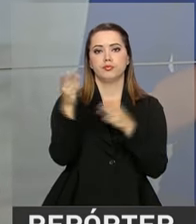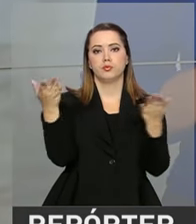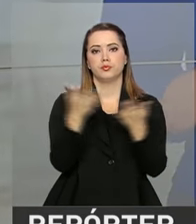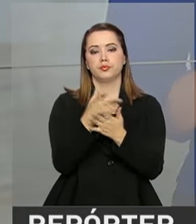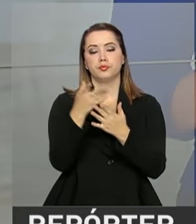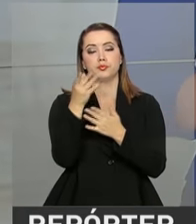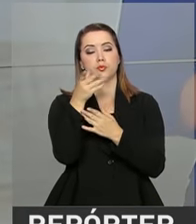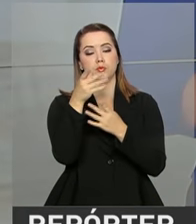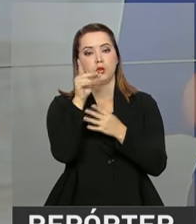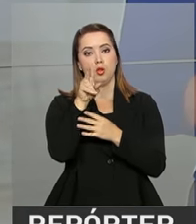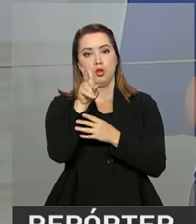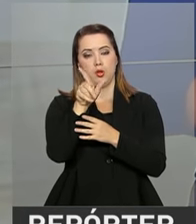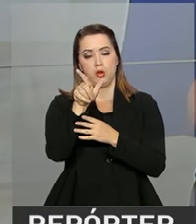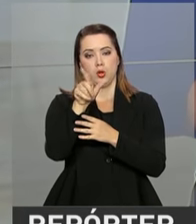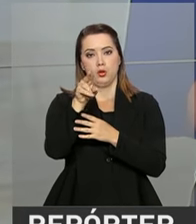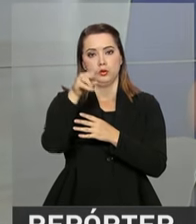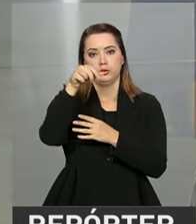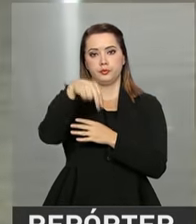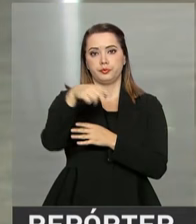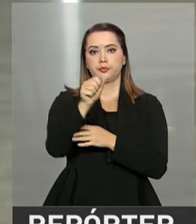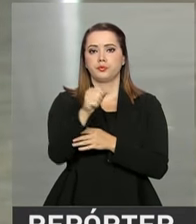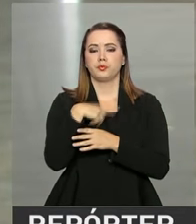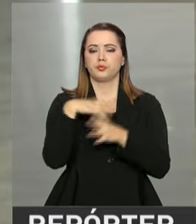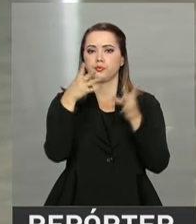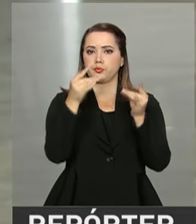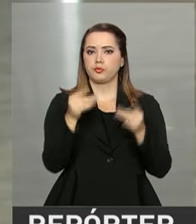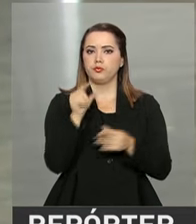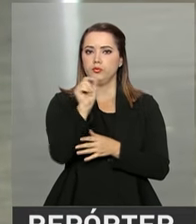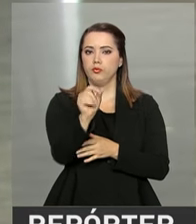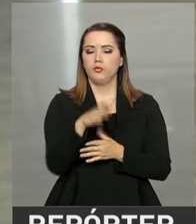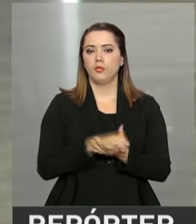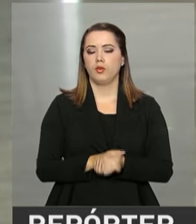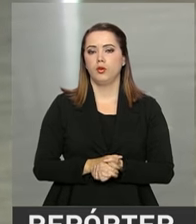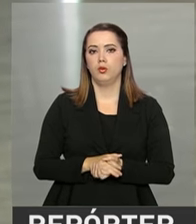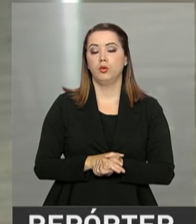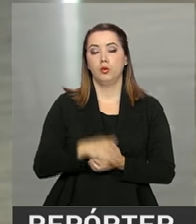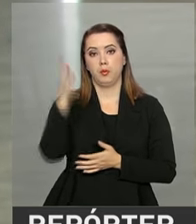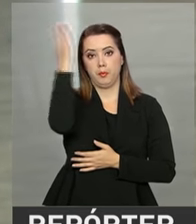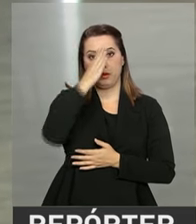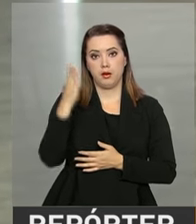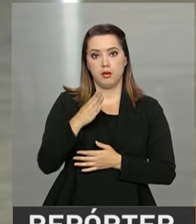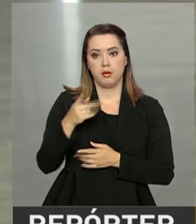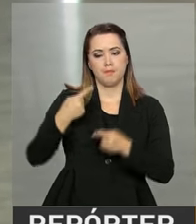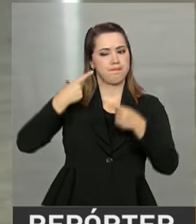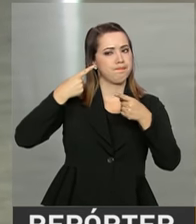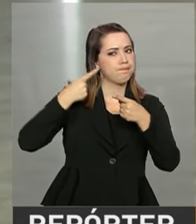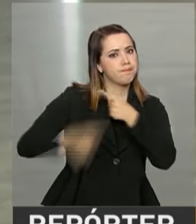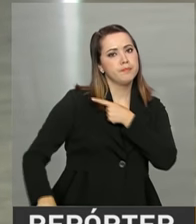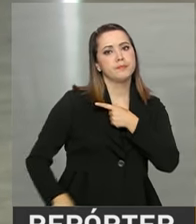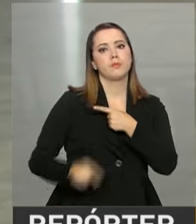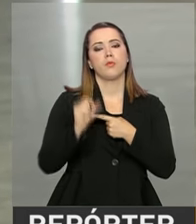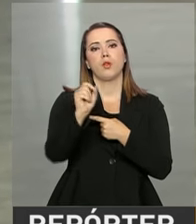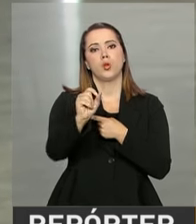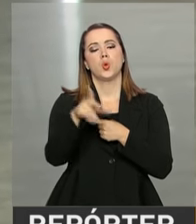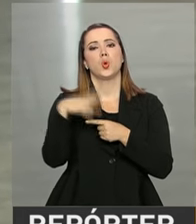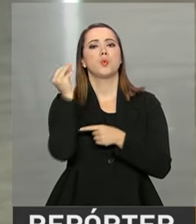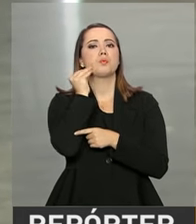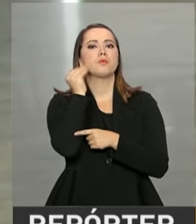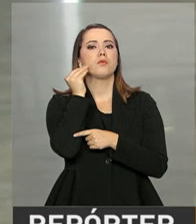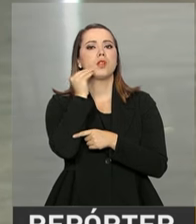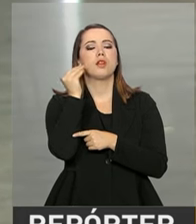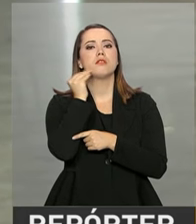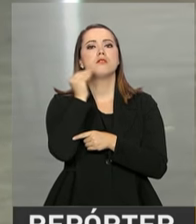assunto. Olá, Luana. Olá, José Luiz. Na nota, o governo brasileiro repudia vermentemente o teste